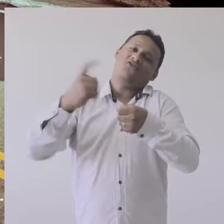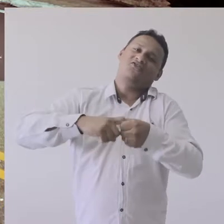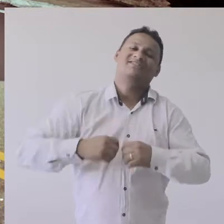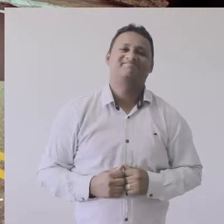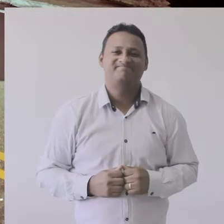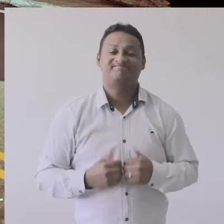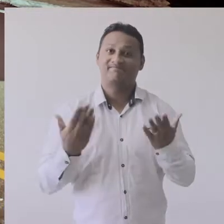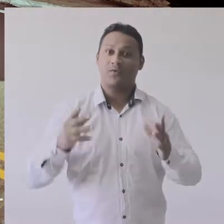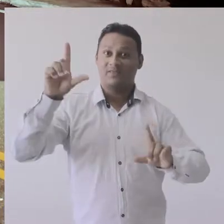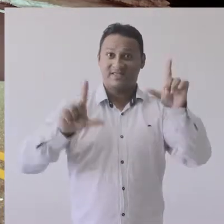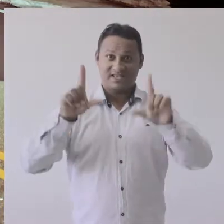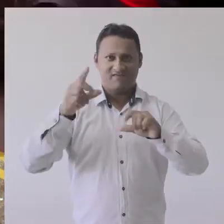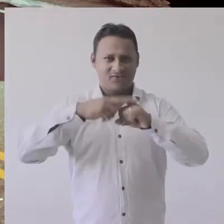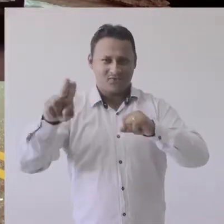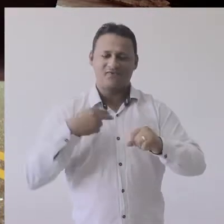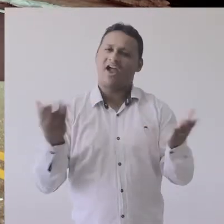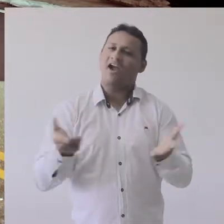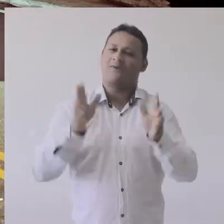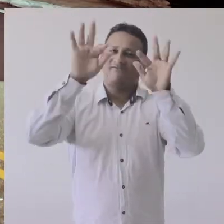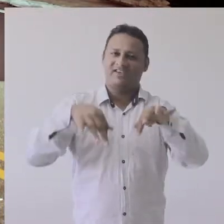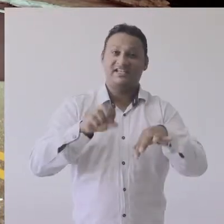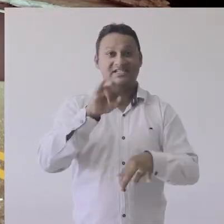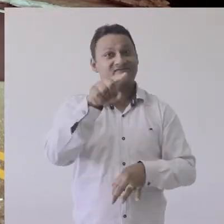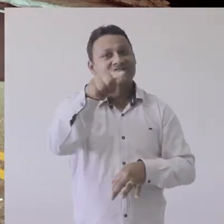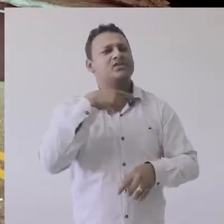O UFES na TV fica por aqui. Para sugerir